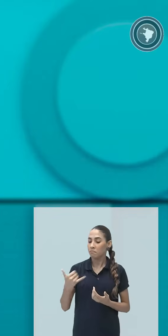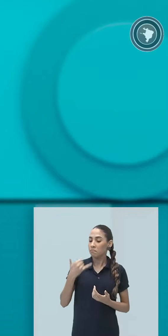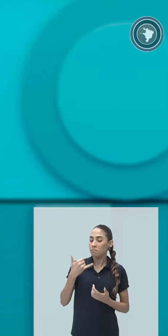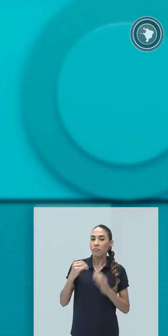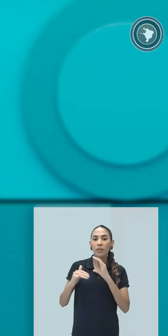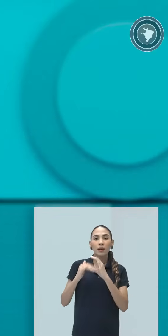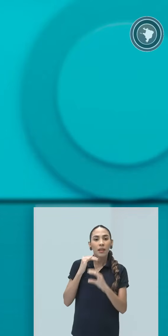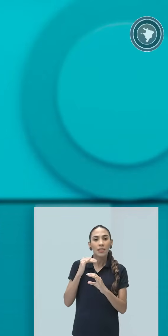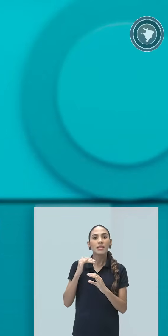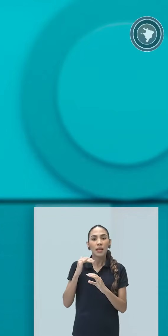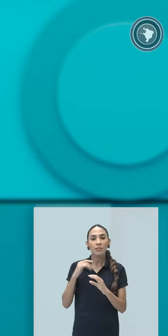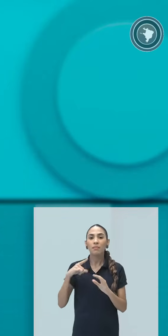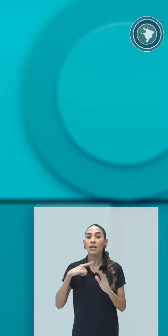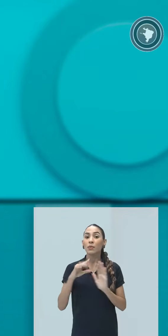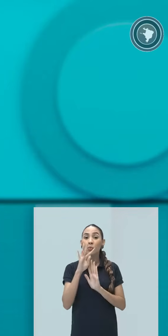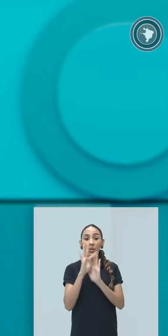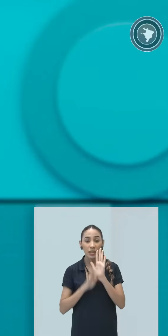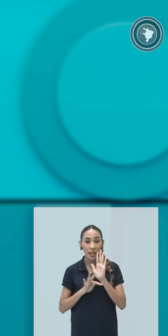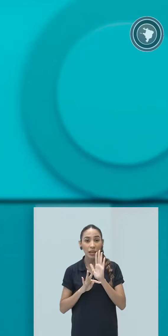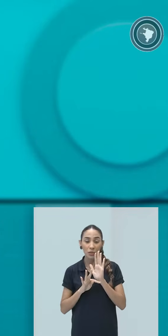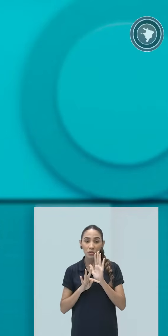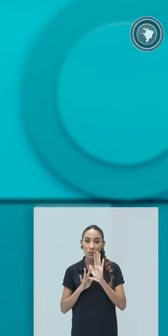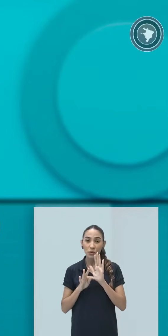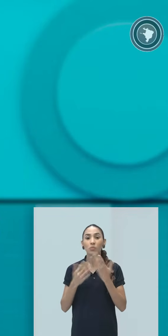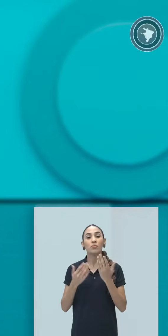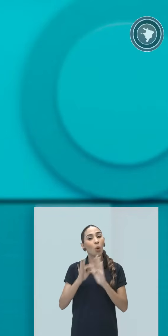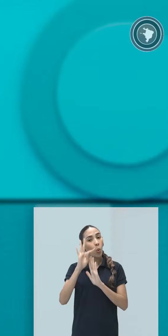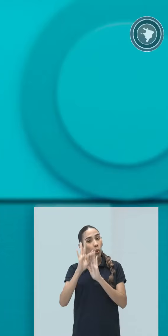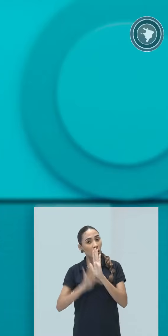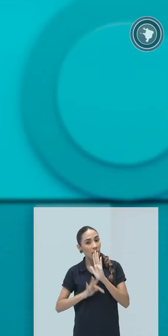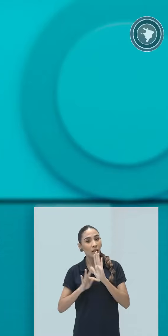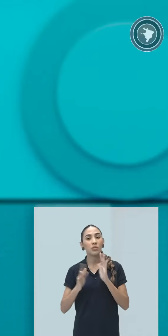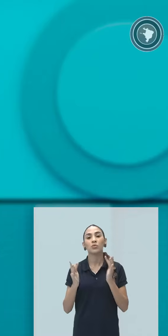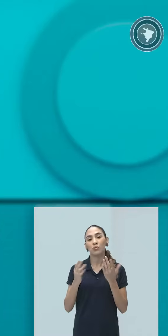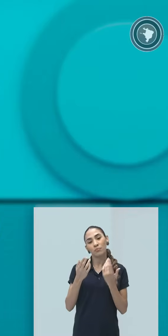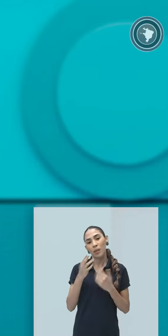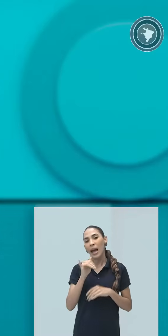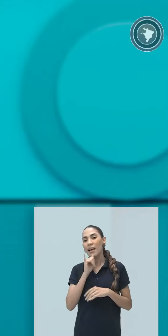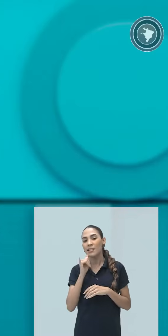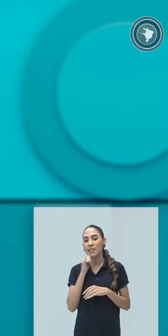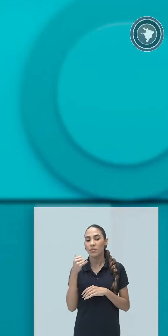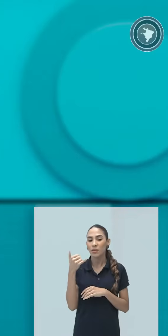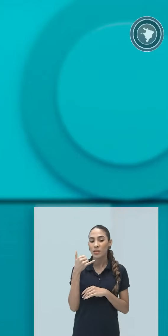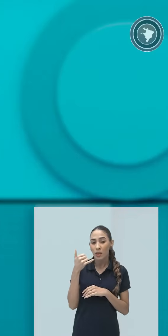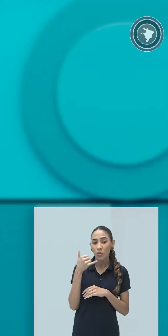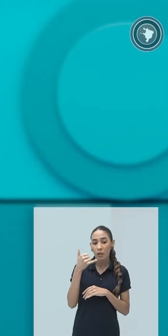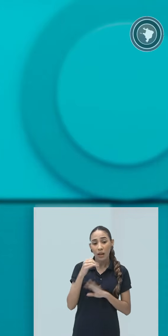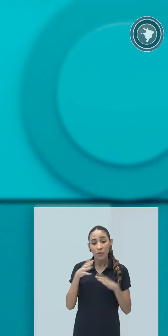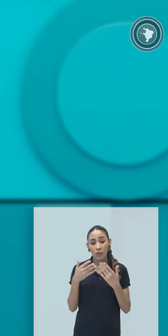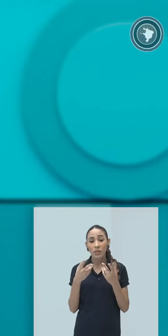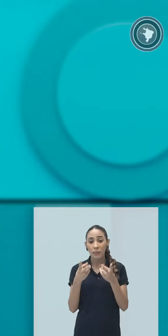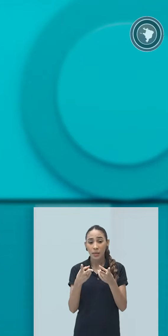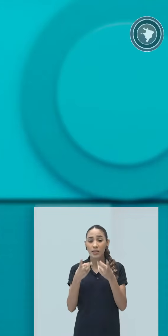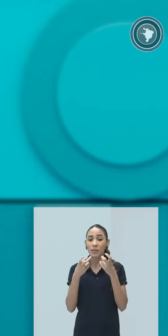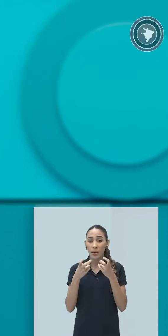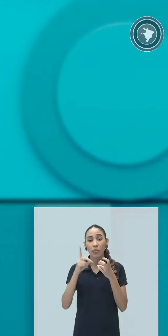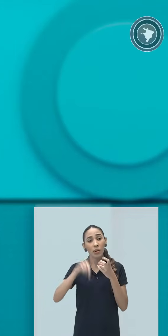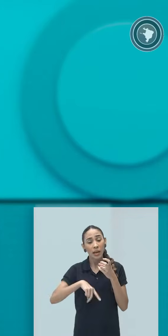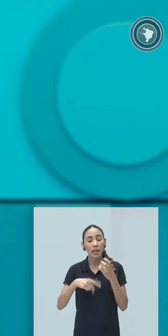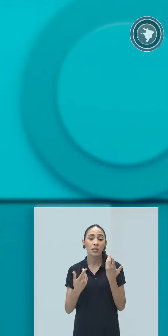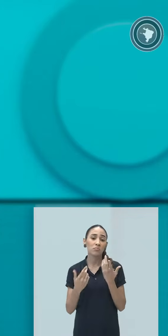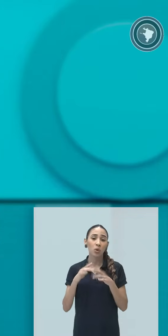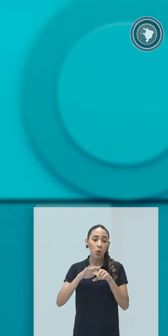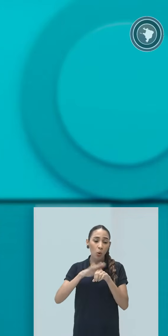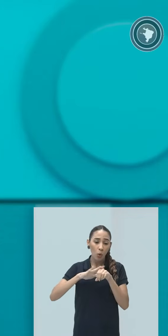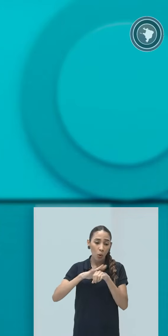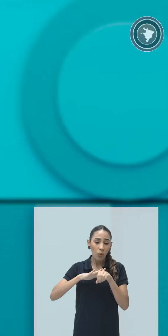uma mensagem, ou seja, um texto que circula em meio virtual. Você viu que era uma conversa de aplicativo